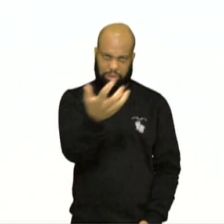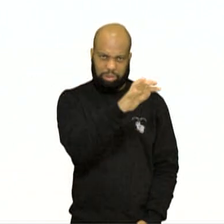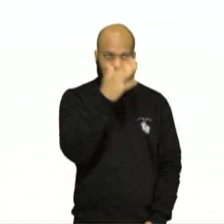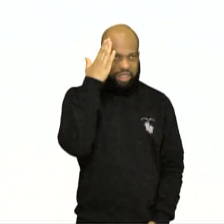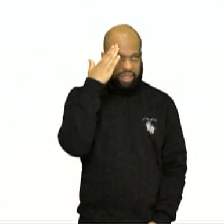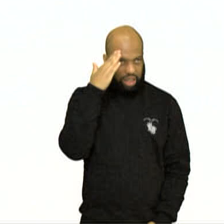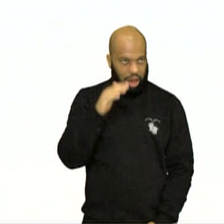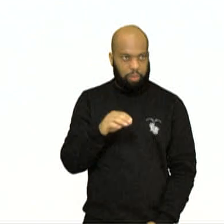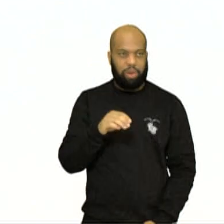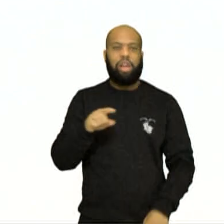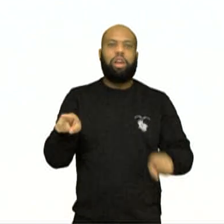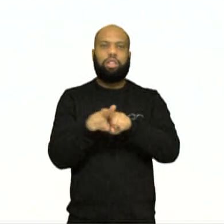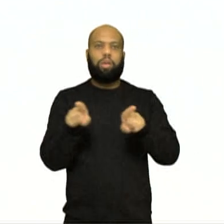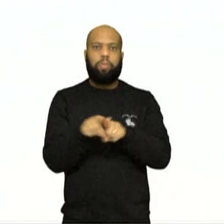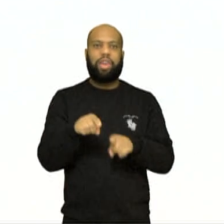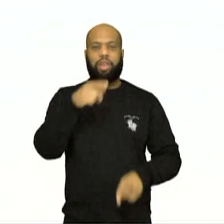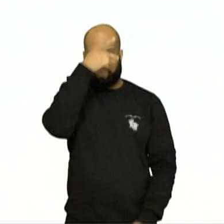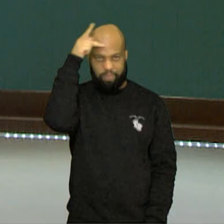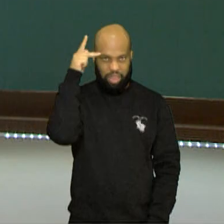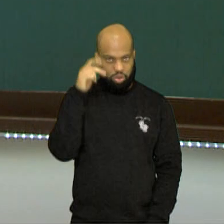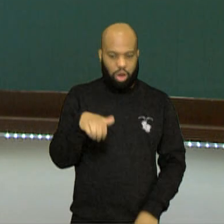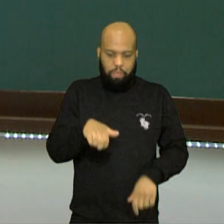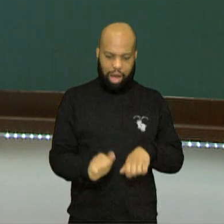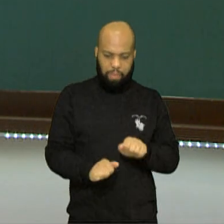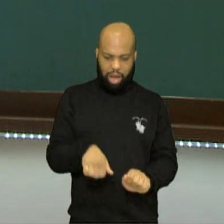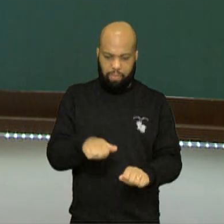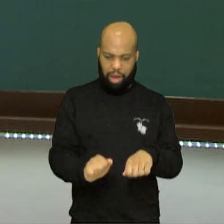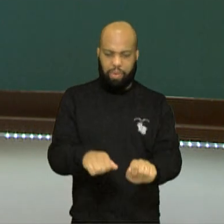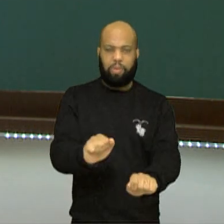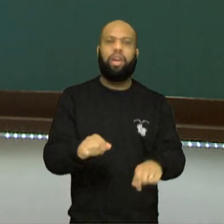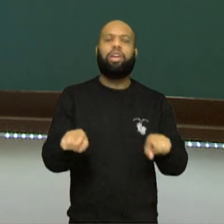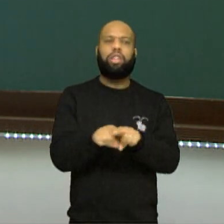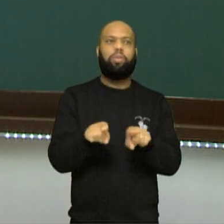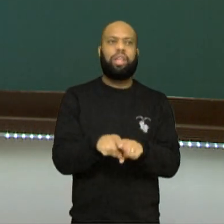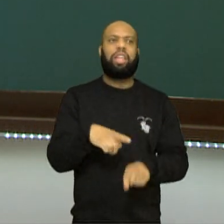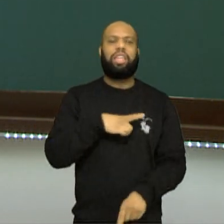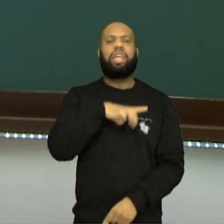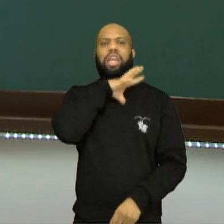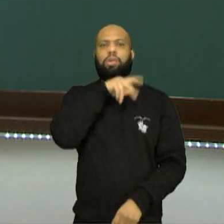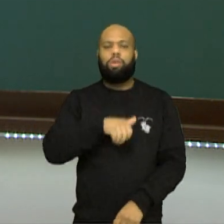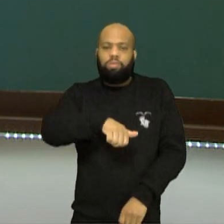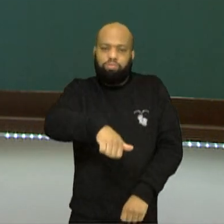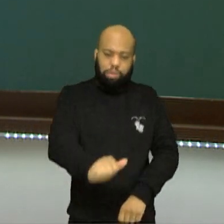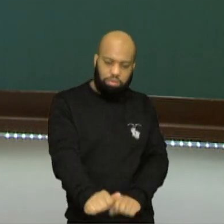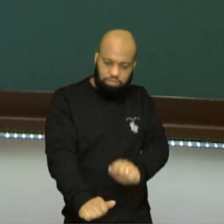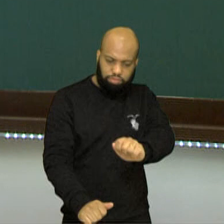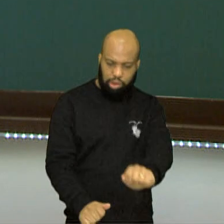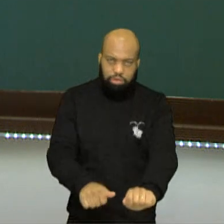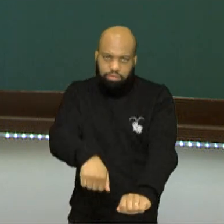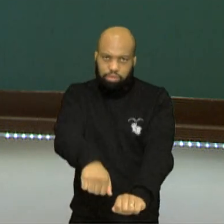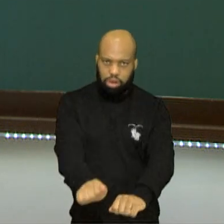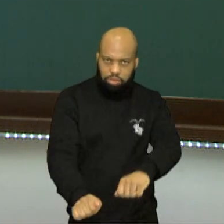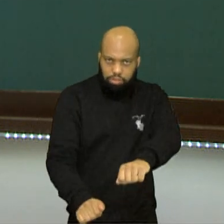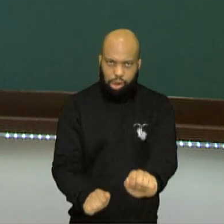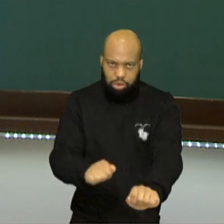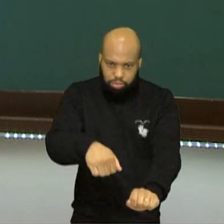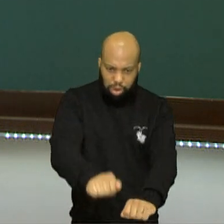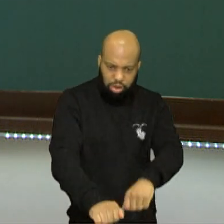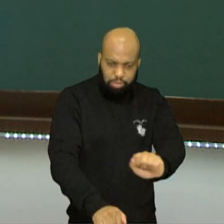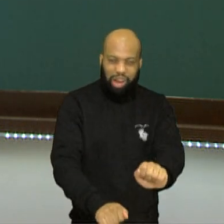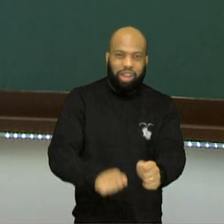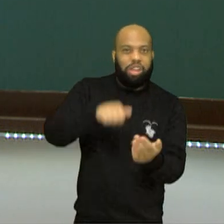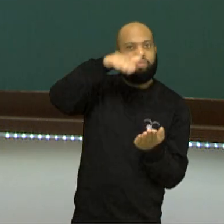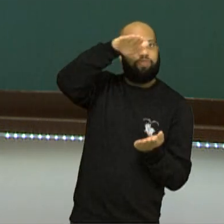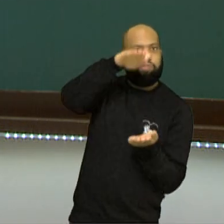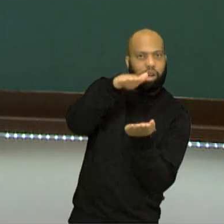tratores, pessoas compactando esse solo, os grãos vão se aproximando cada